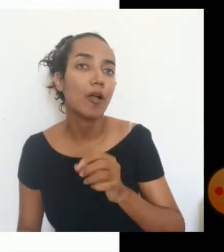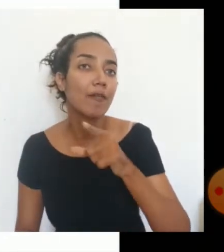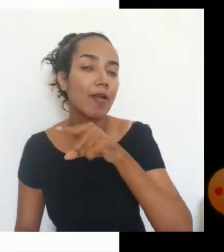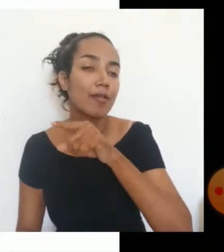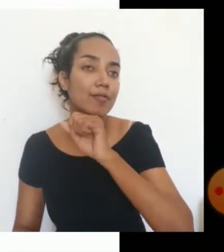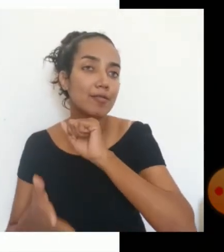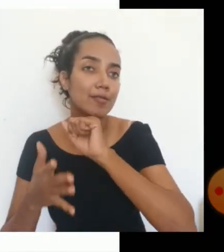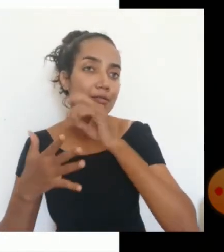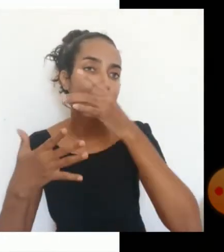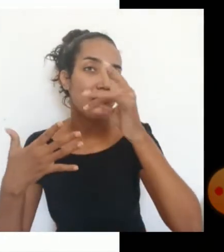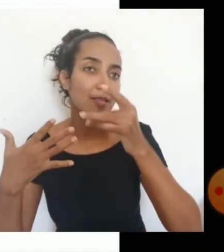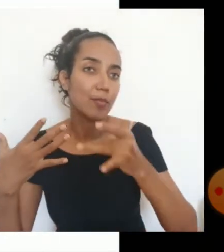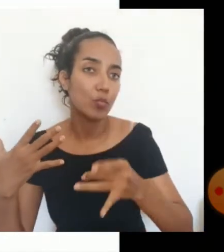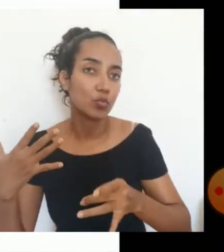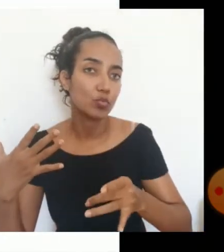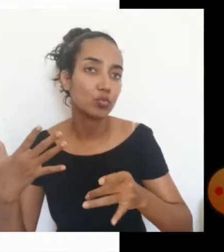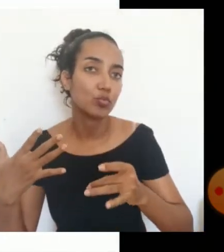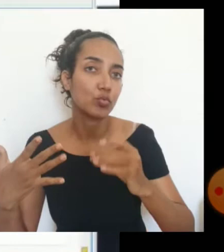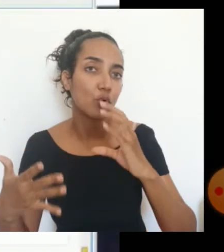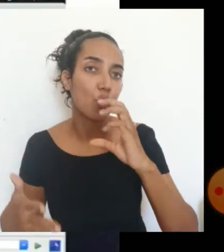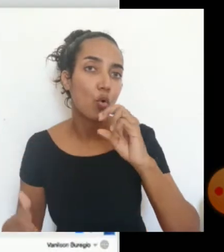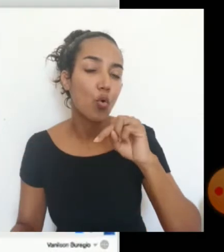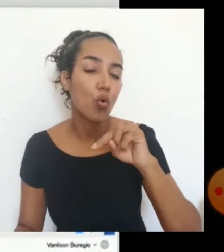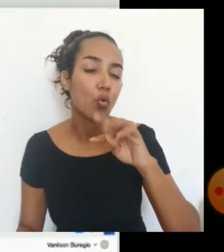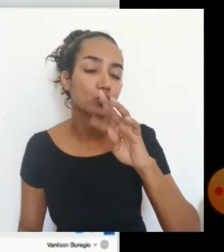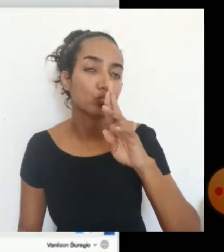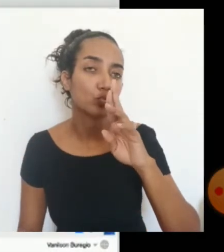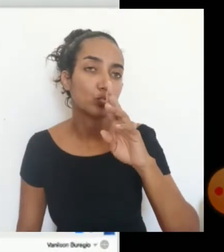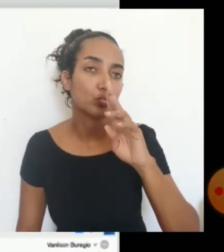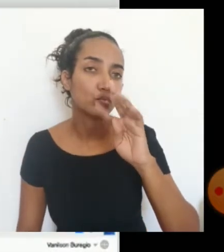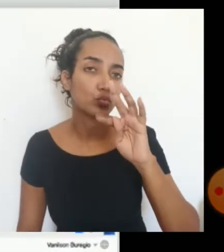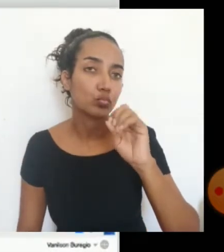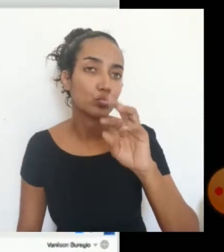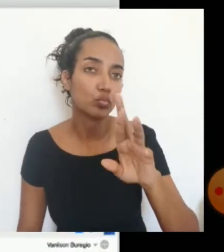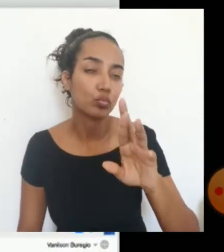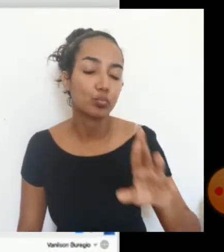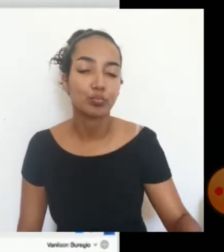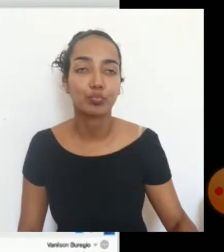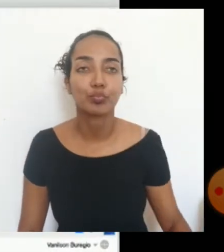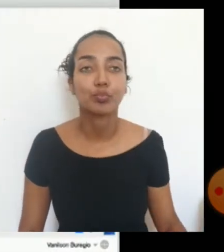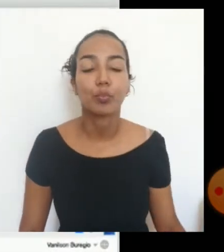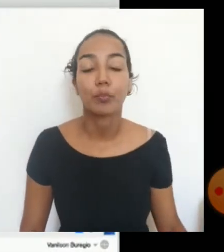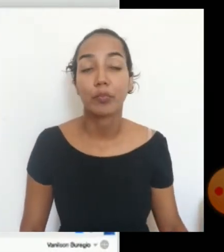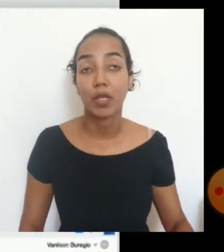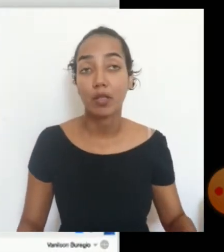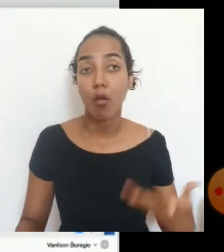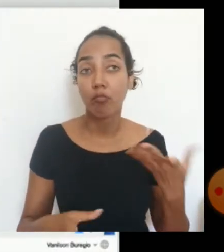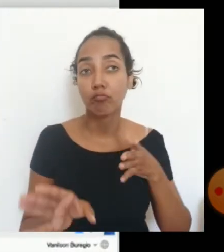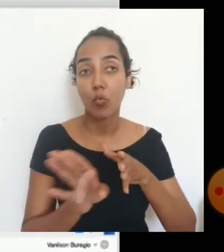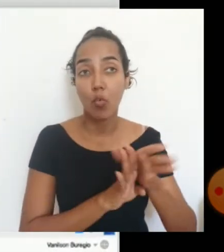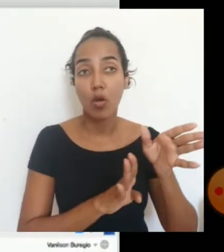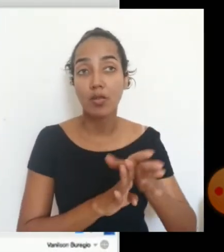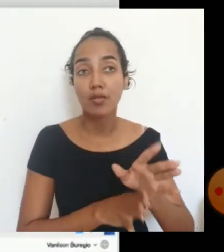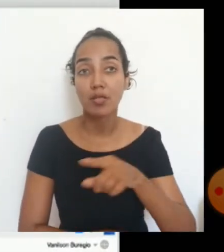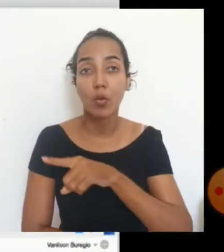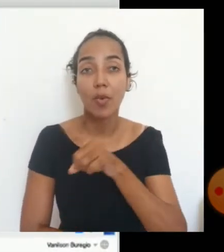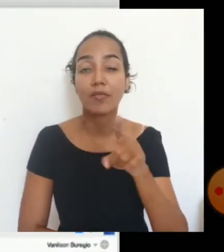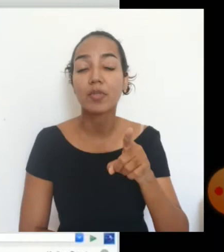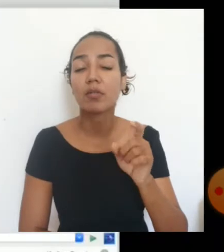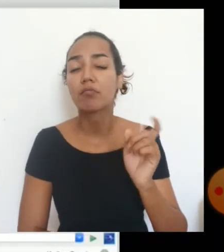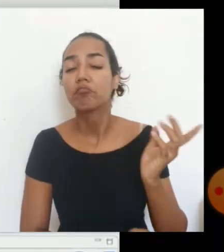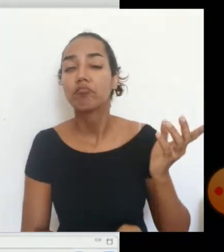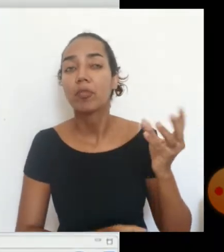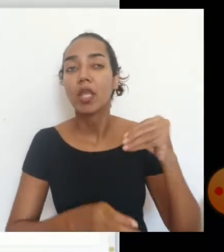construtor, né? Apenas para dar uma dica para vocês, é possível no Eclipse a gente